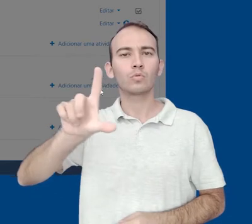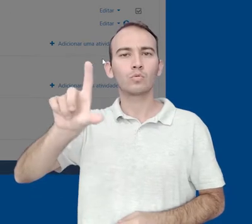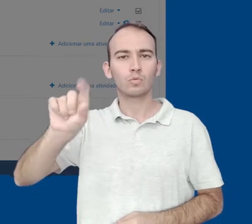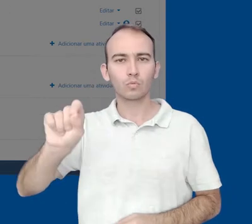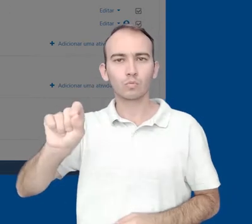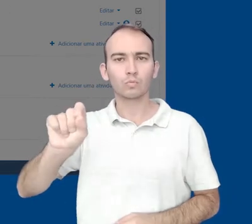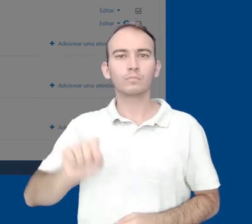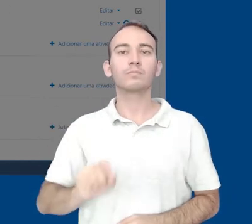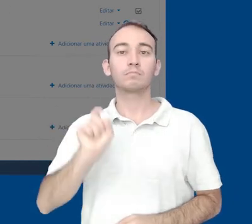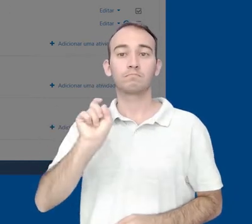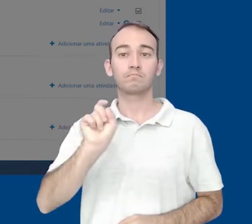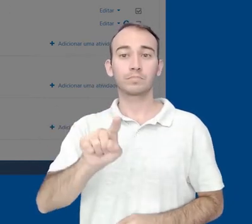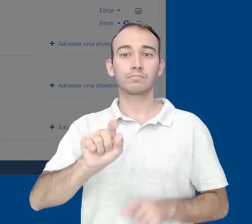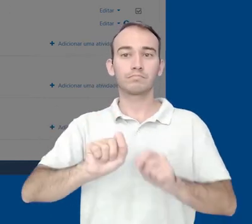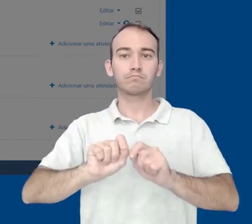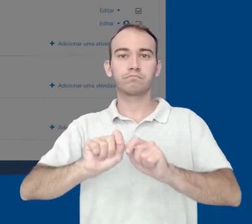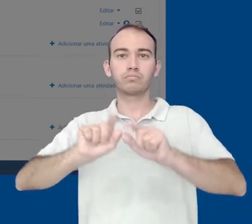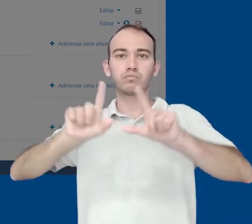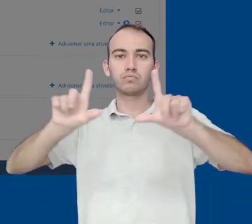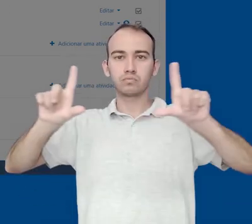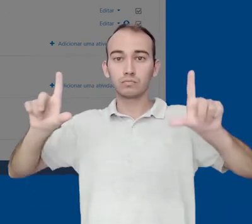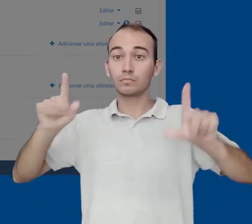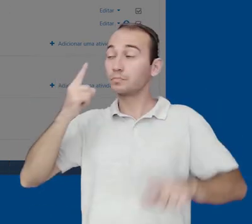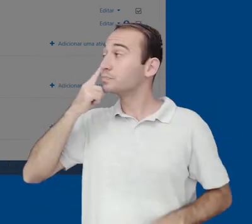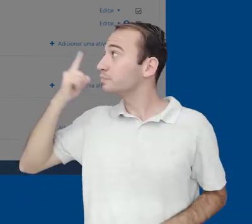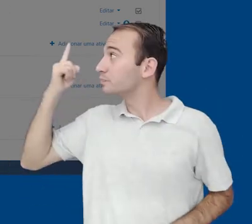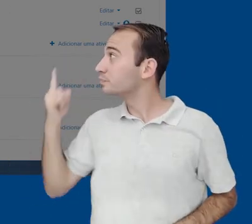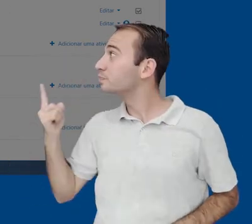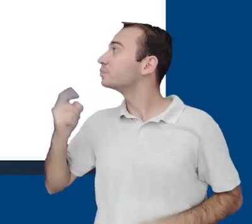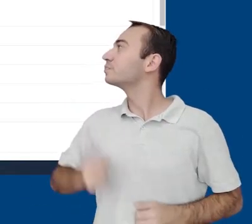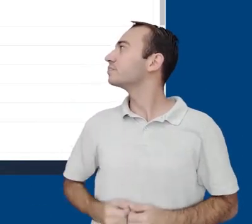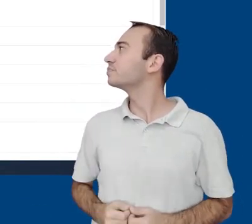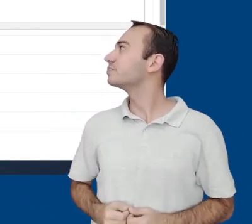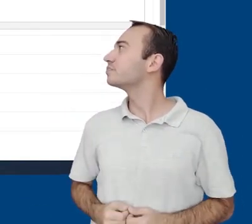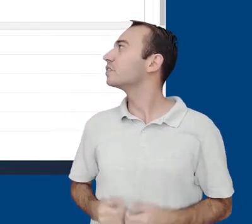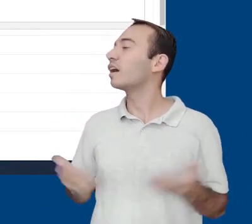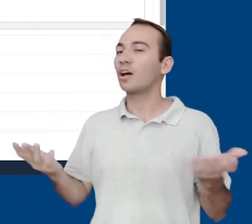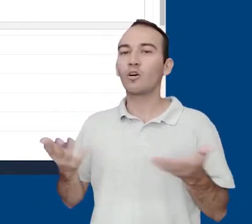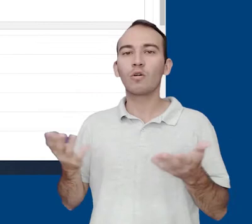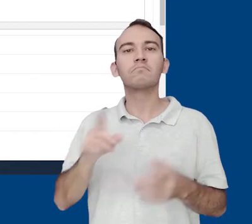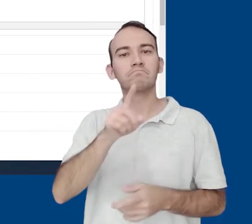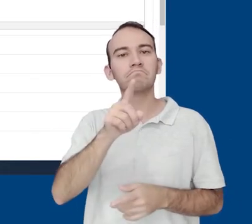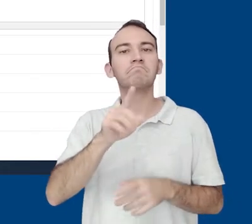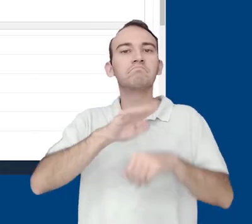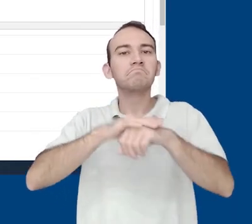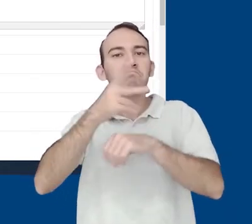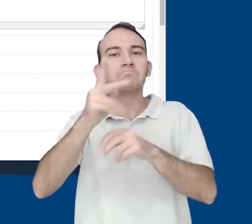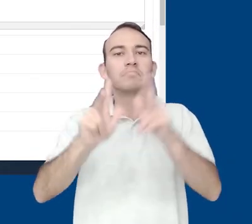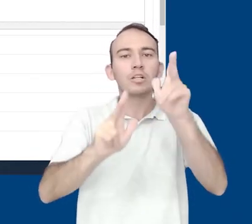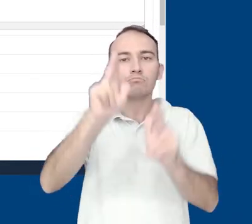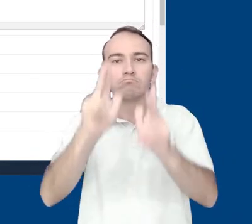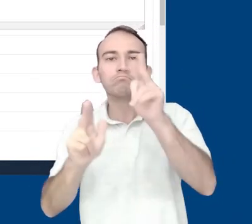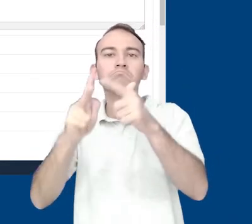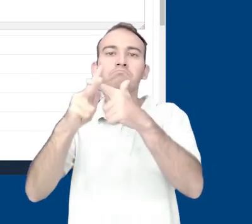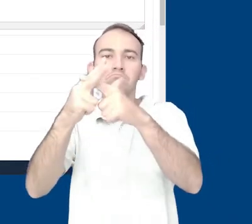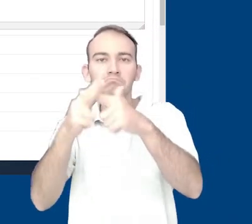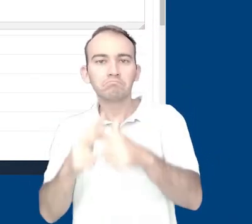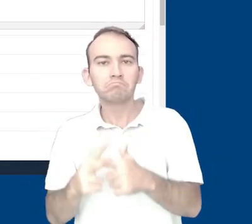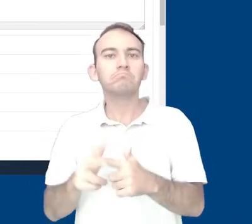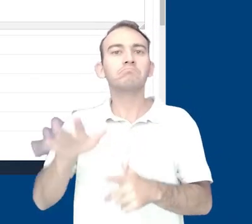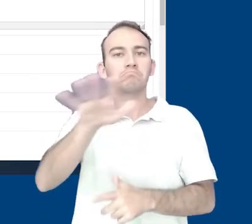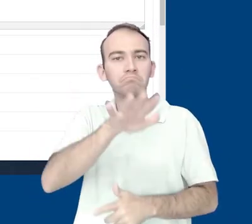recurso que eu desejo, clico sobre a atividade rótulo e eu sou direcionado para uma página de